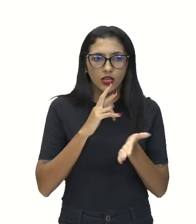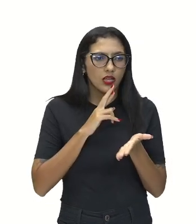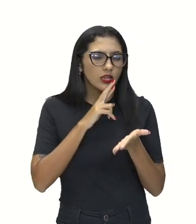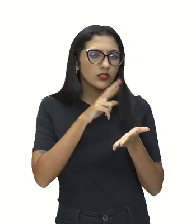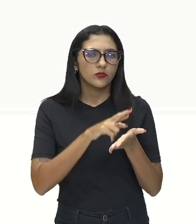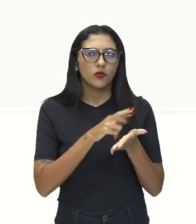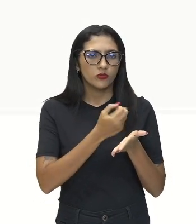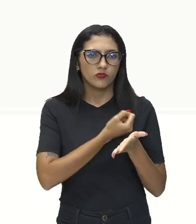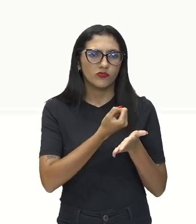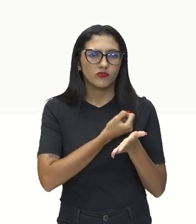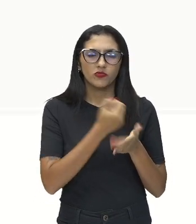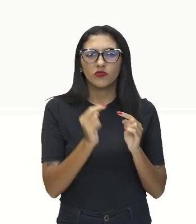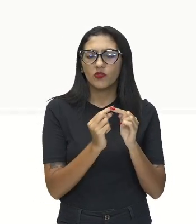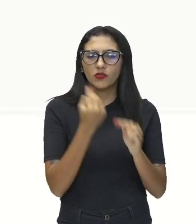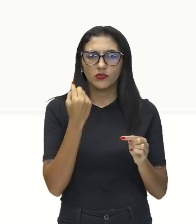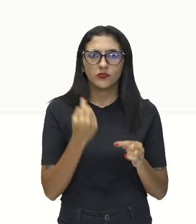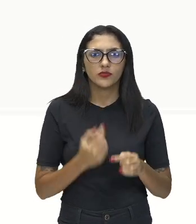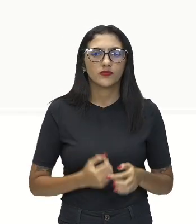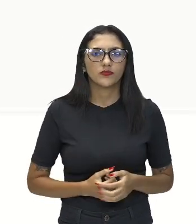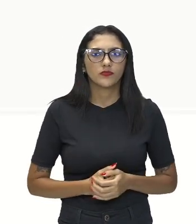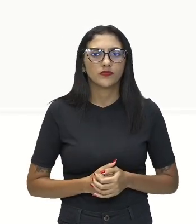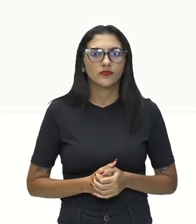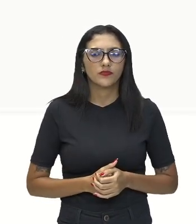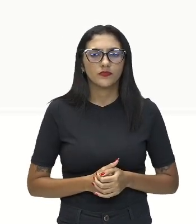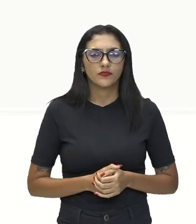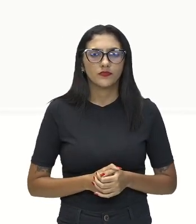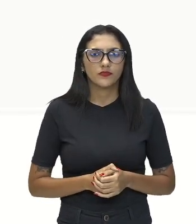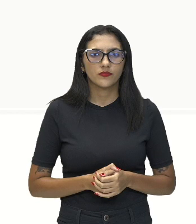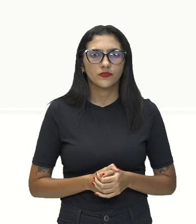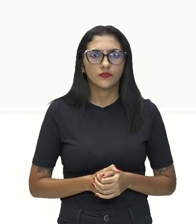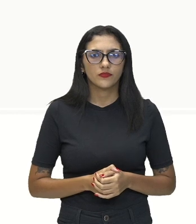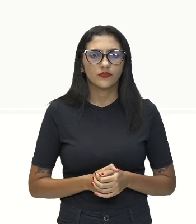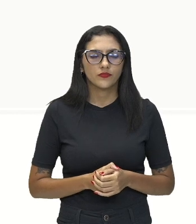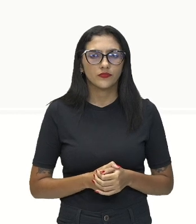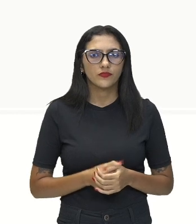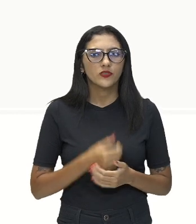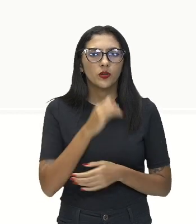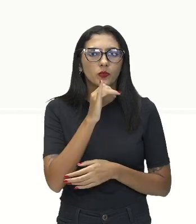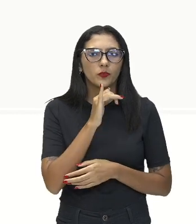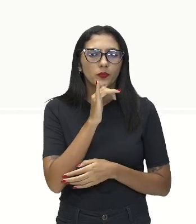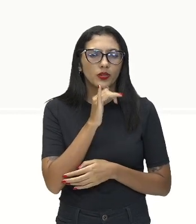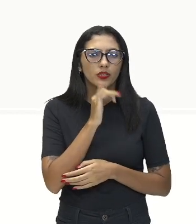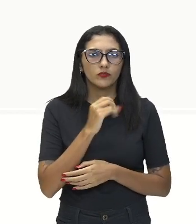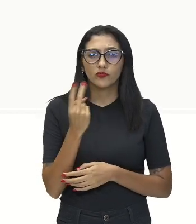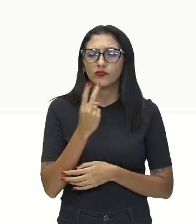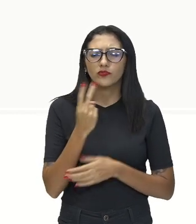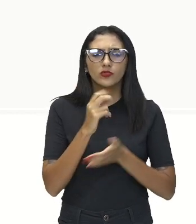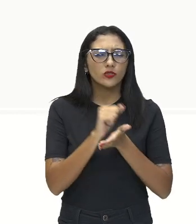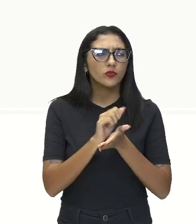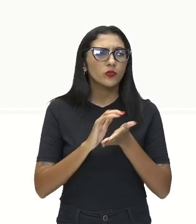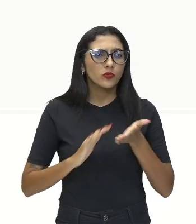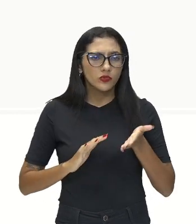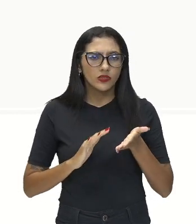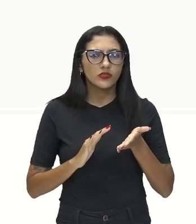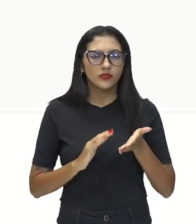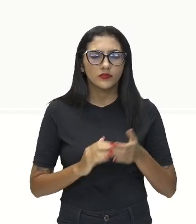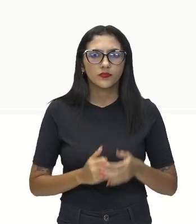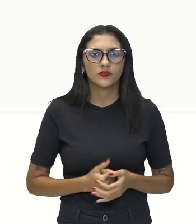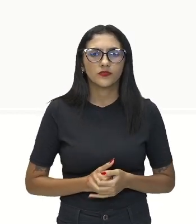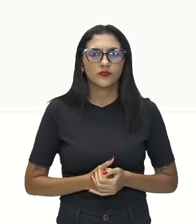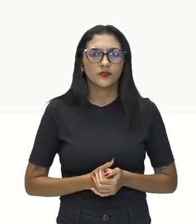eu invertesse, né, aqui essa operação. Vamos supor que a